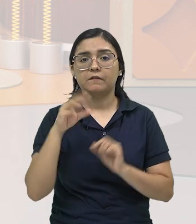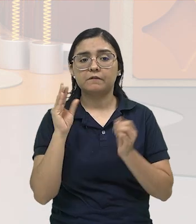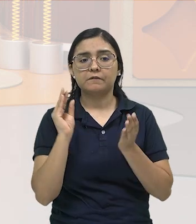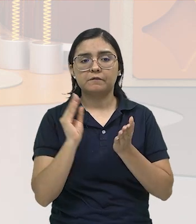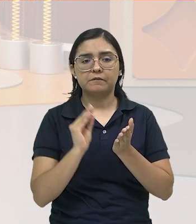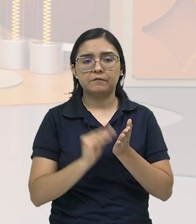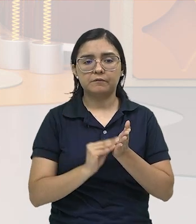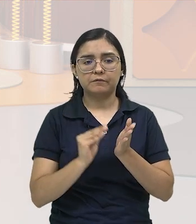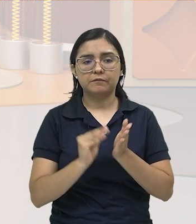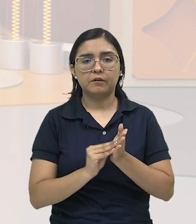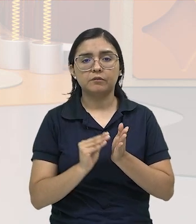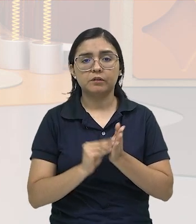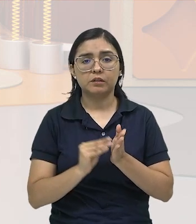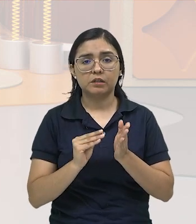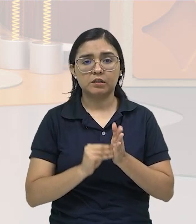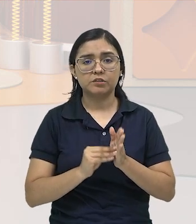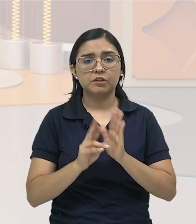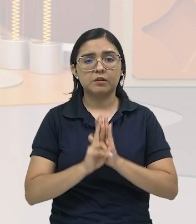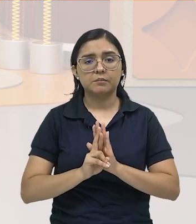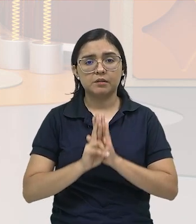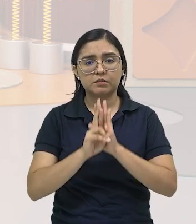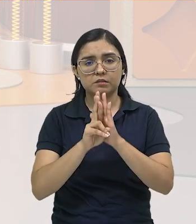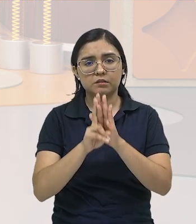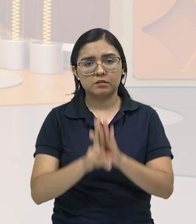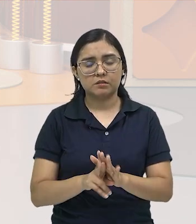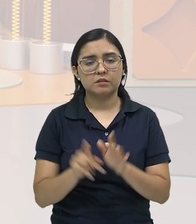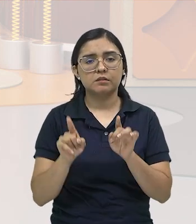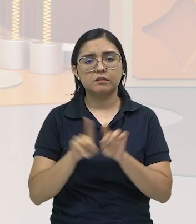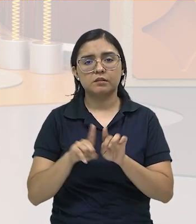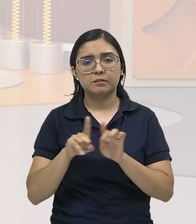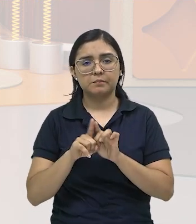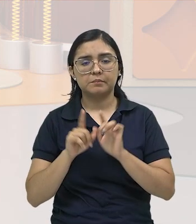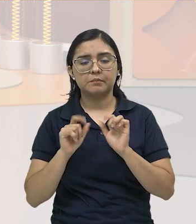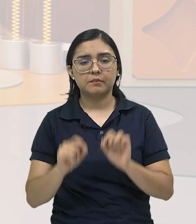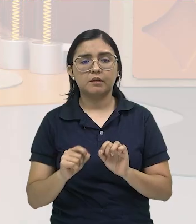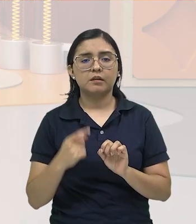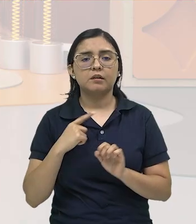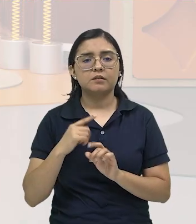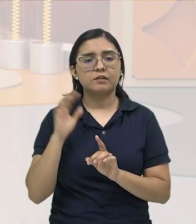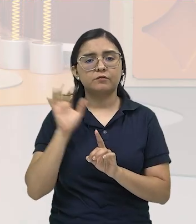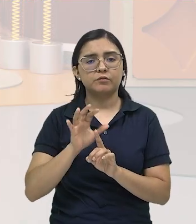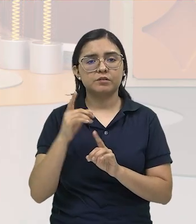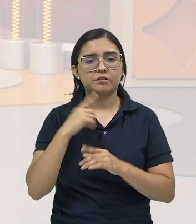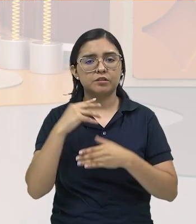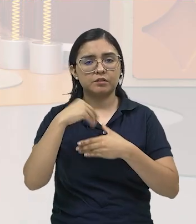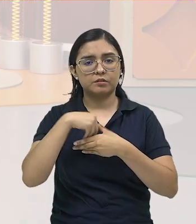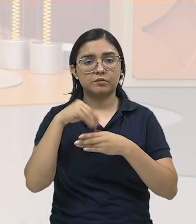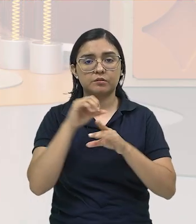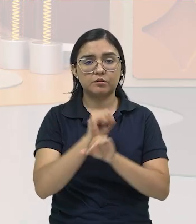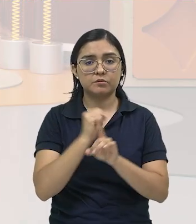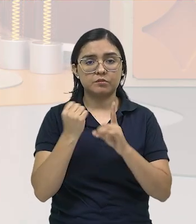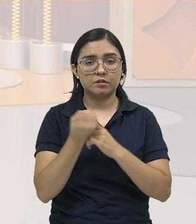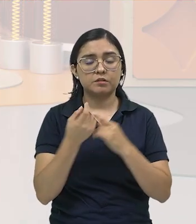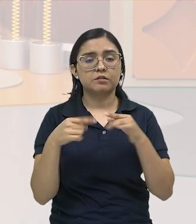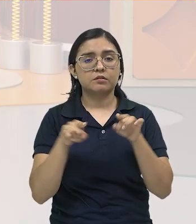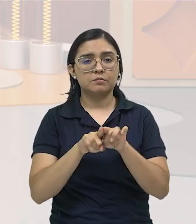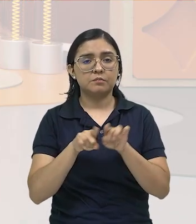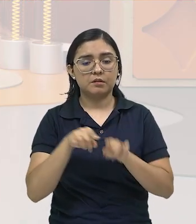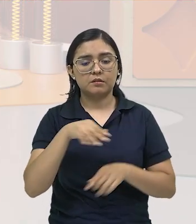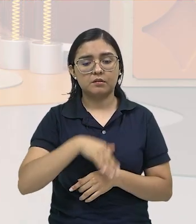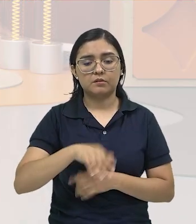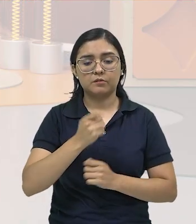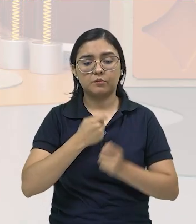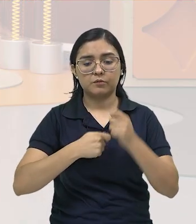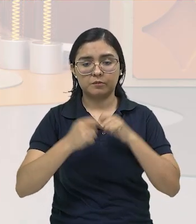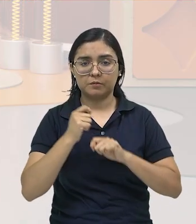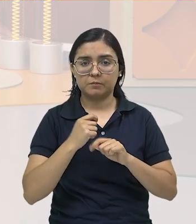de representação e falta de influência que eles tinham na sociedade e na economia. Por quê? Porque você